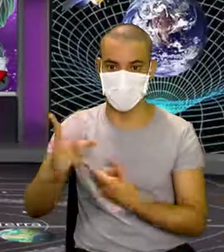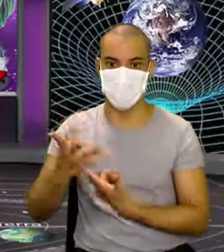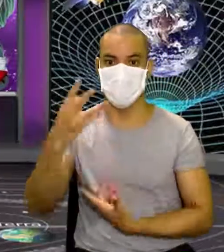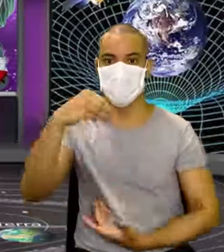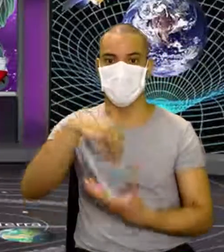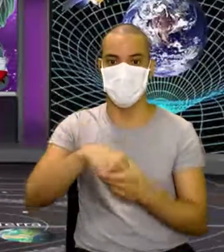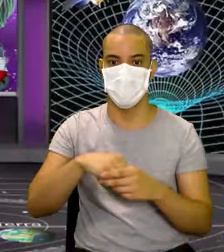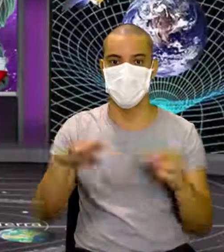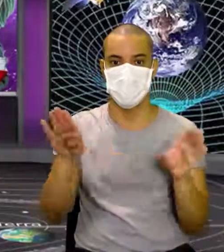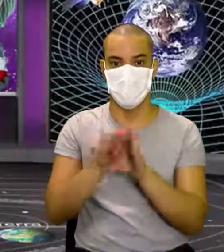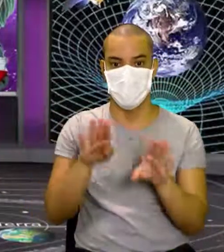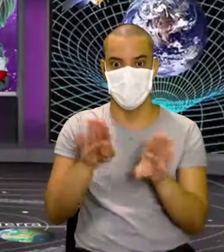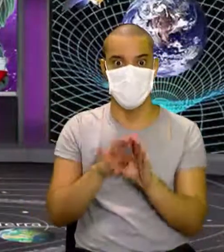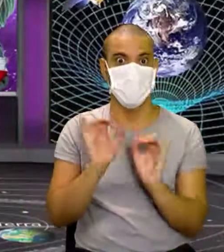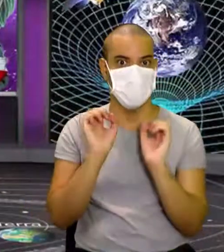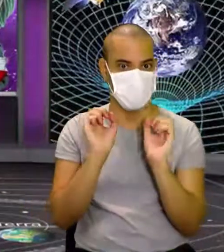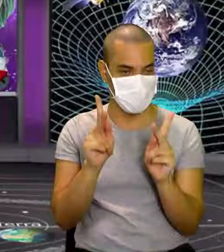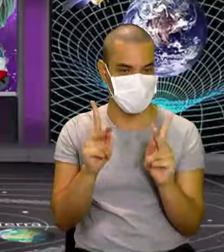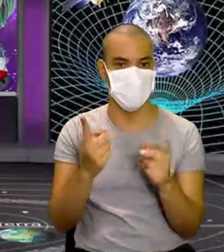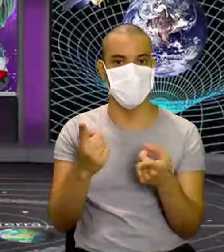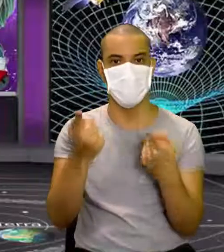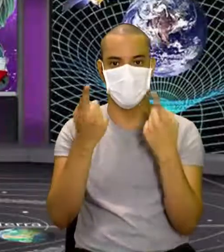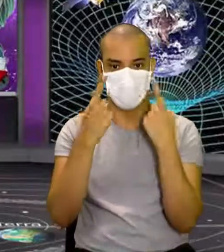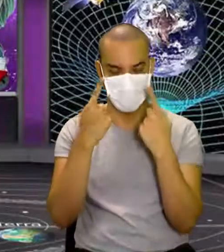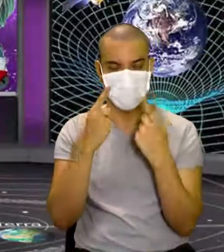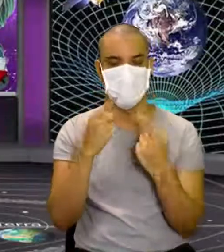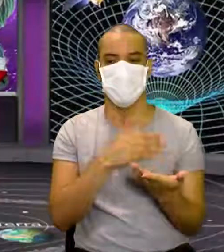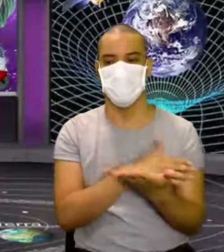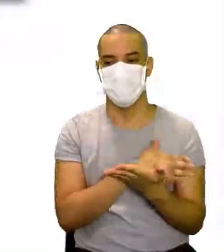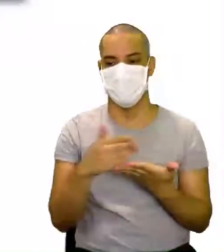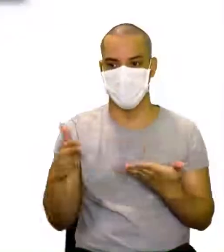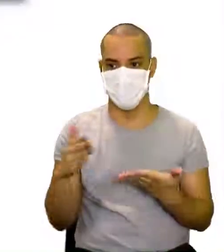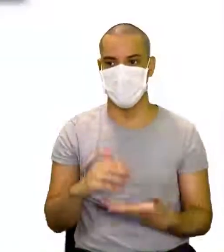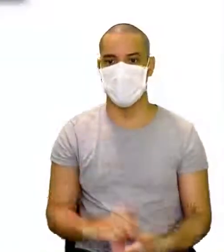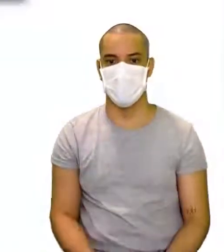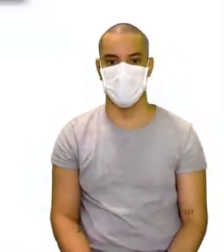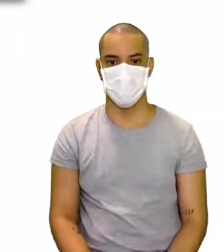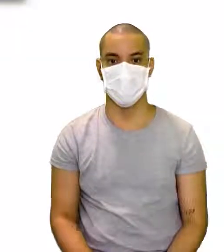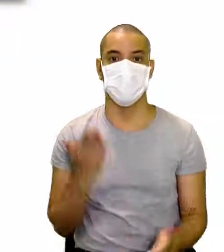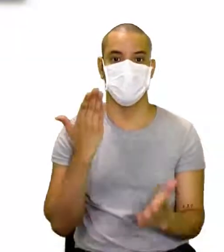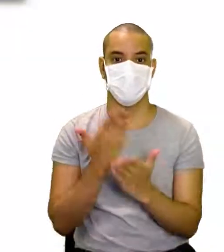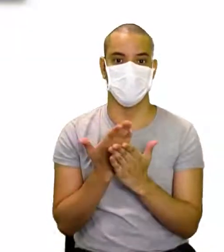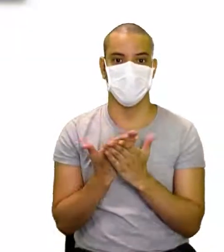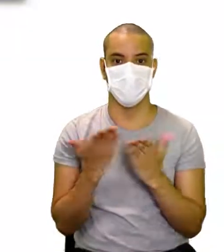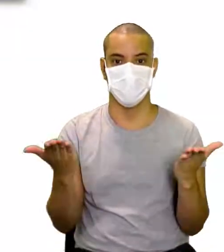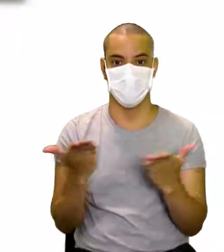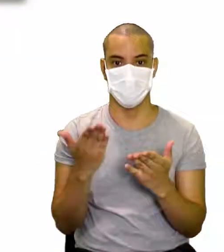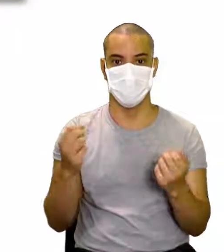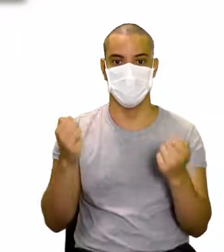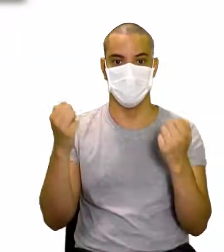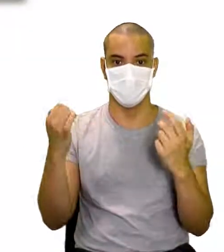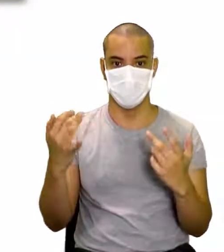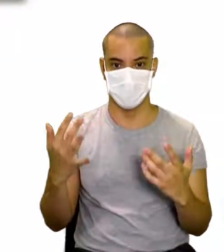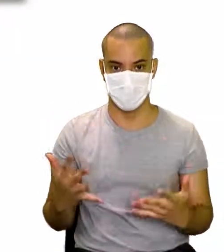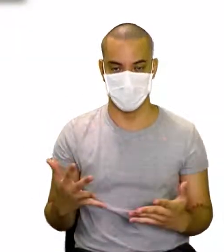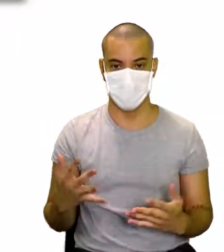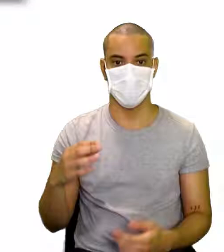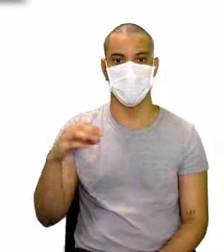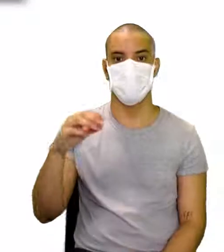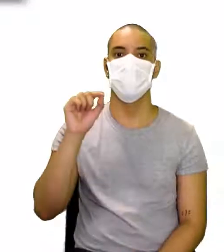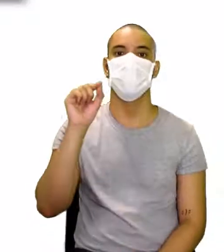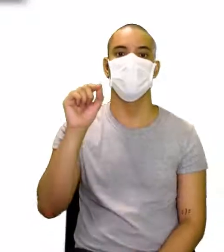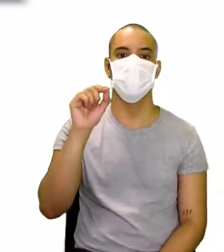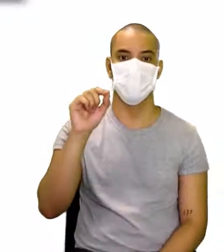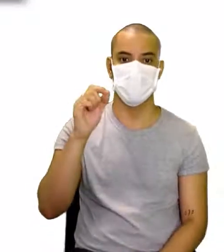do magnetismo, ok? Então, pessoal, vamos começar. Olha só, na nossa aula de hoje, nós vamos começar aí do